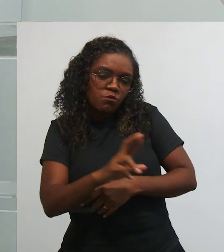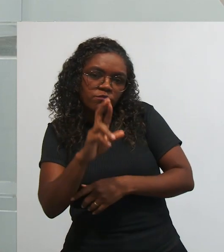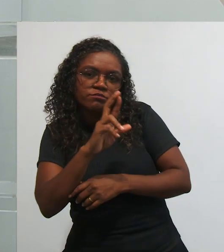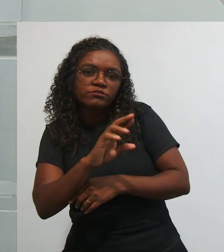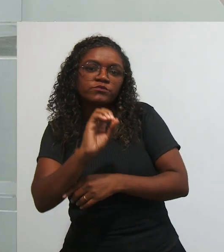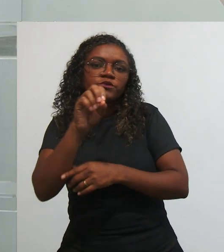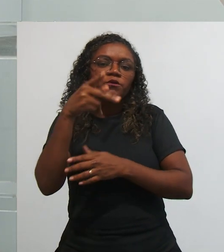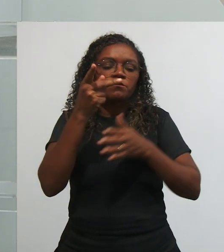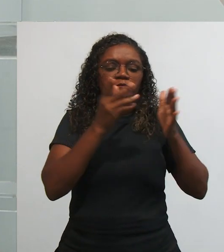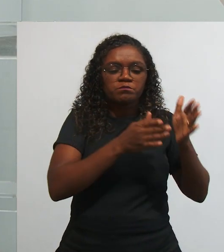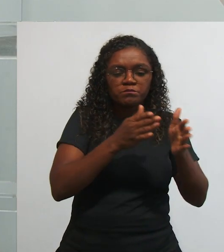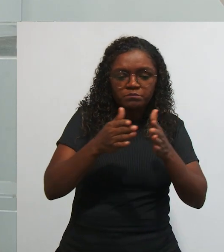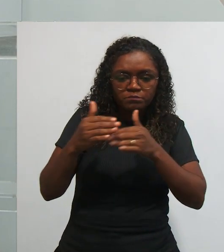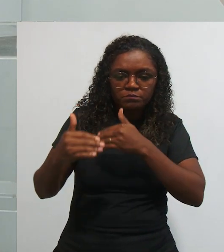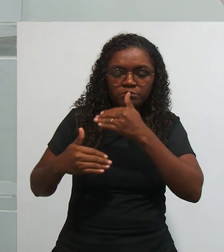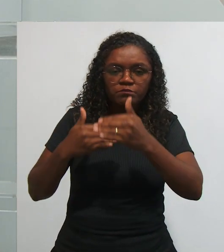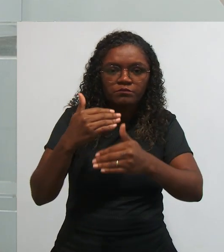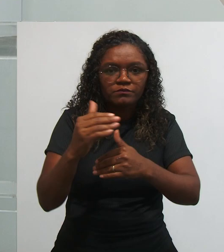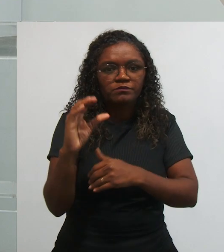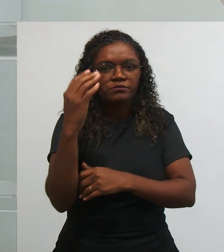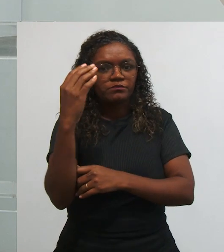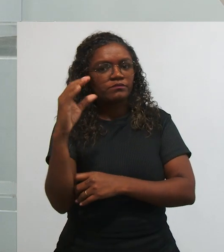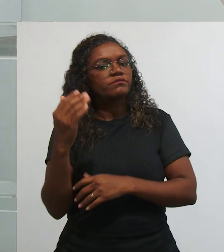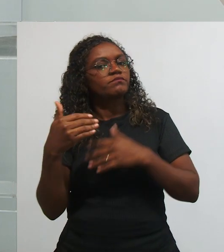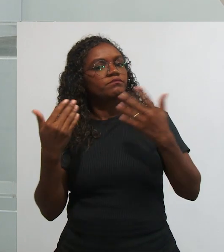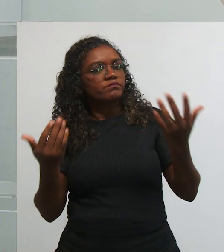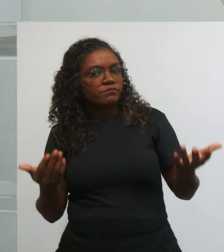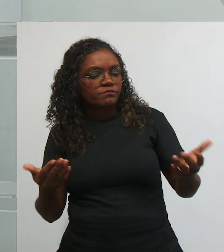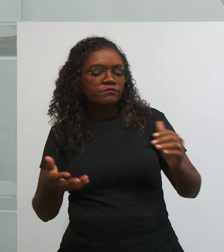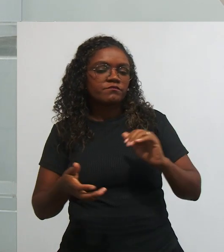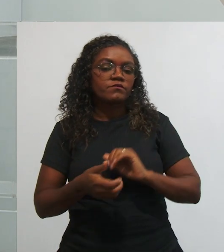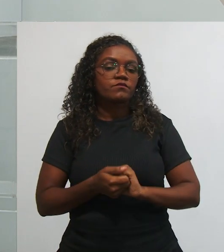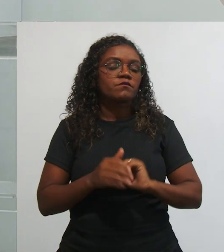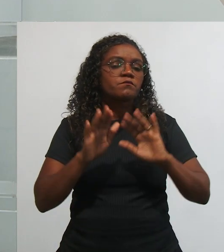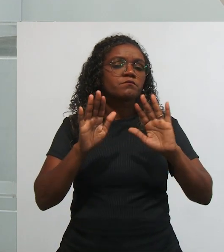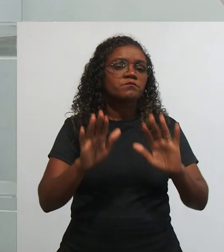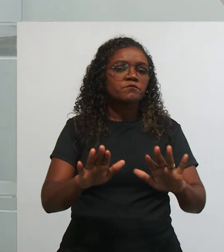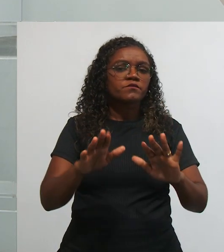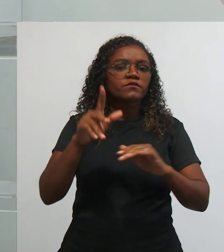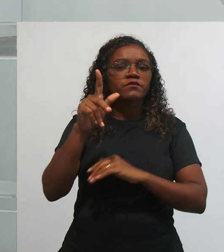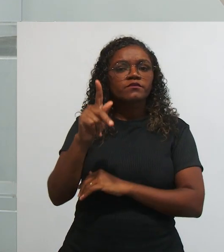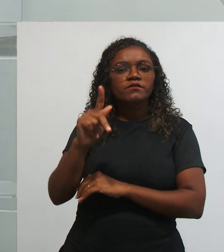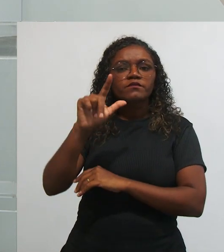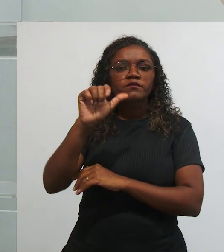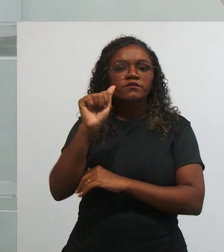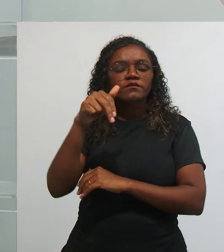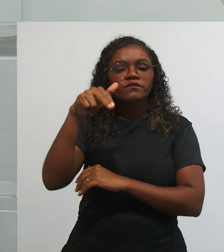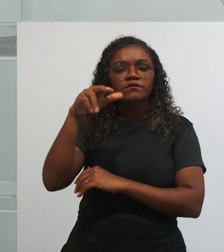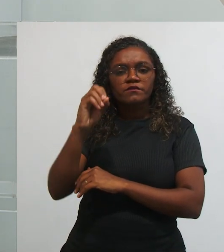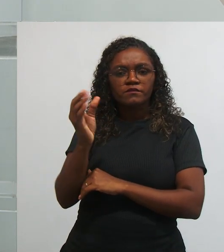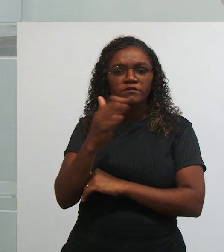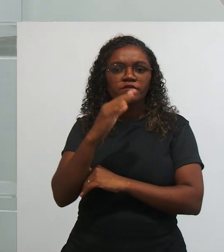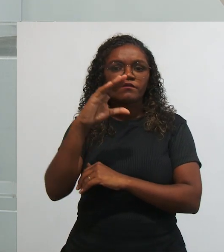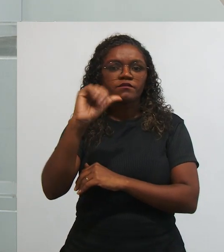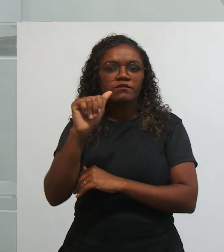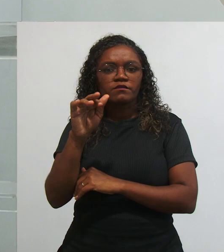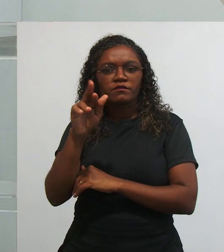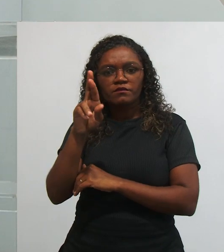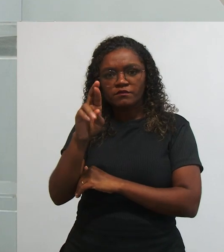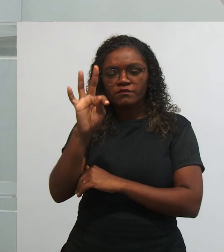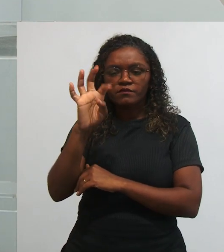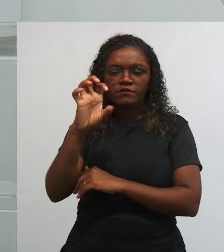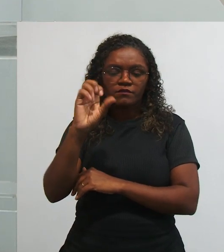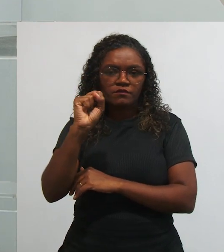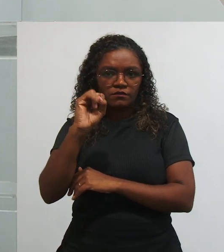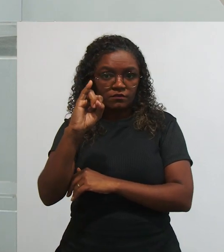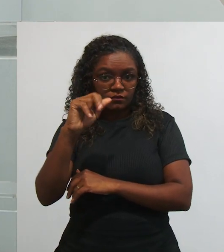a determinado processo científico, tá? Mas o plano cartesiano veio sendo questionado, especialmente nas